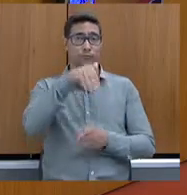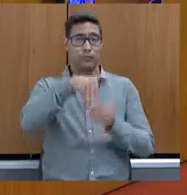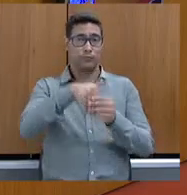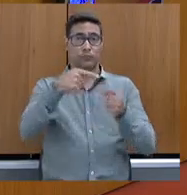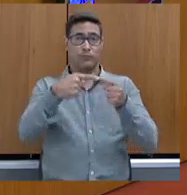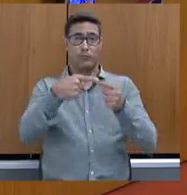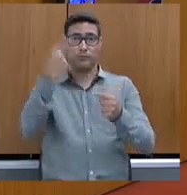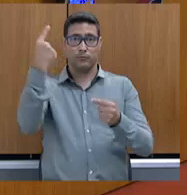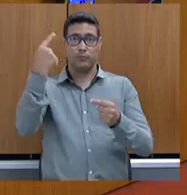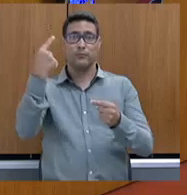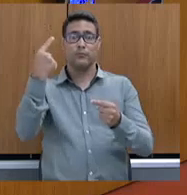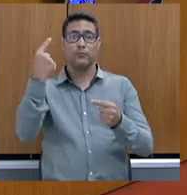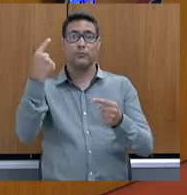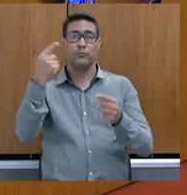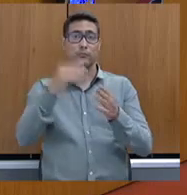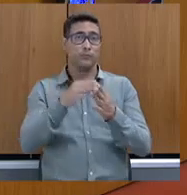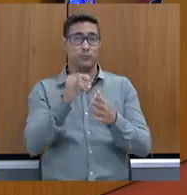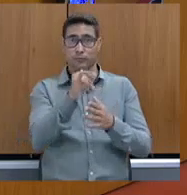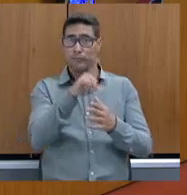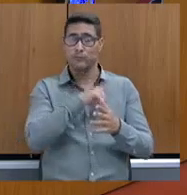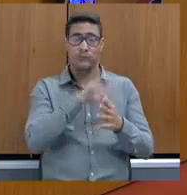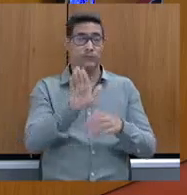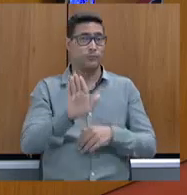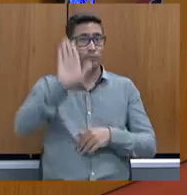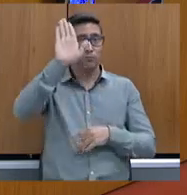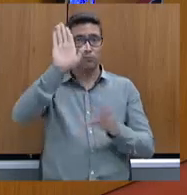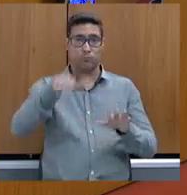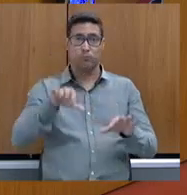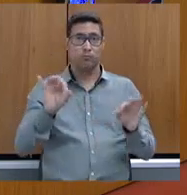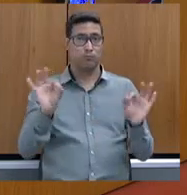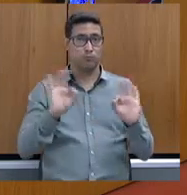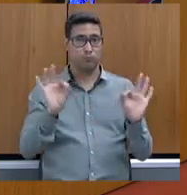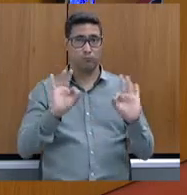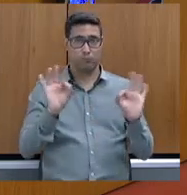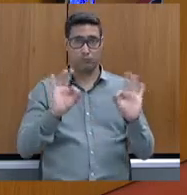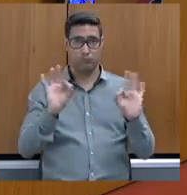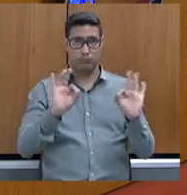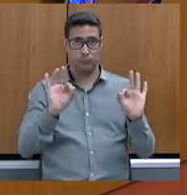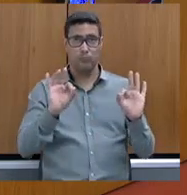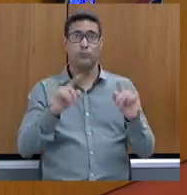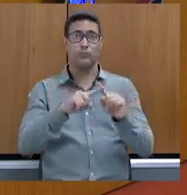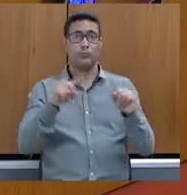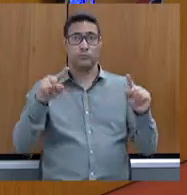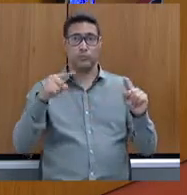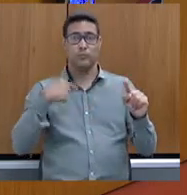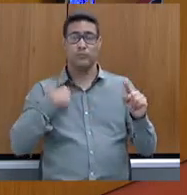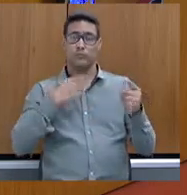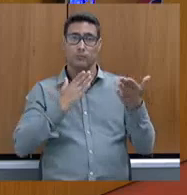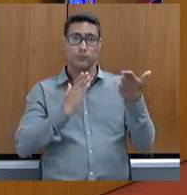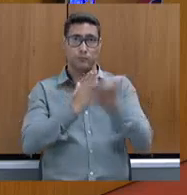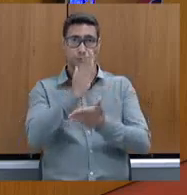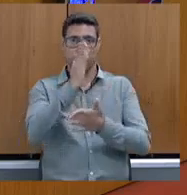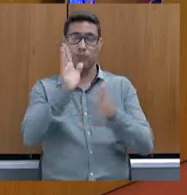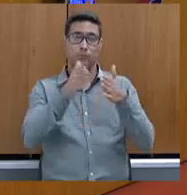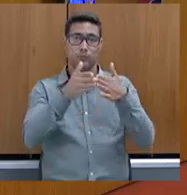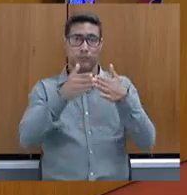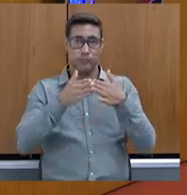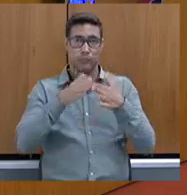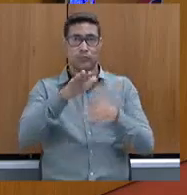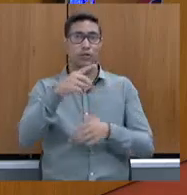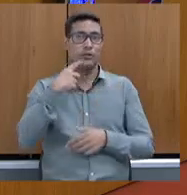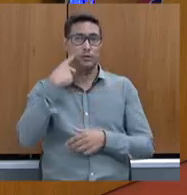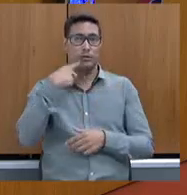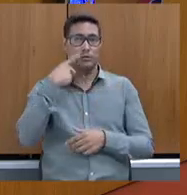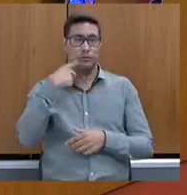contrário que se manifeste não havendo nenhuma manifestação em contrário fica então portanto aprovado o requerimento da